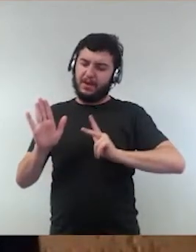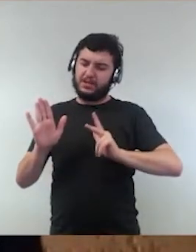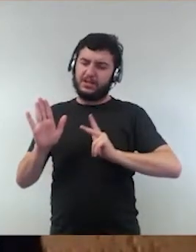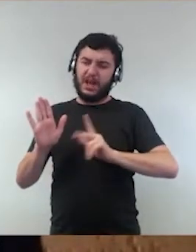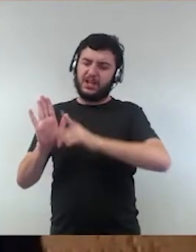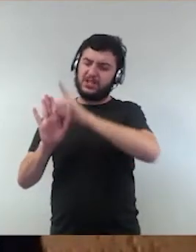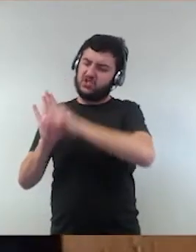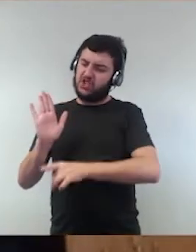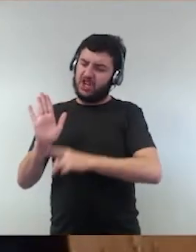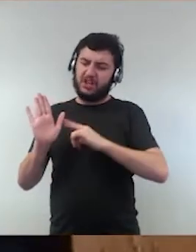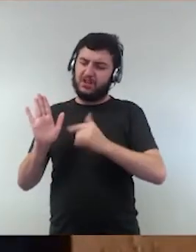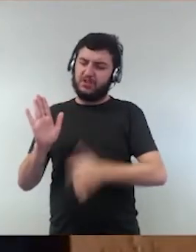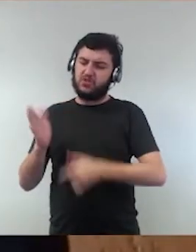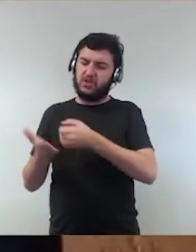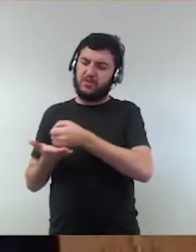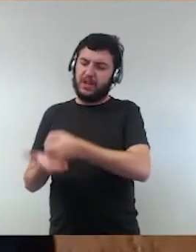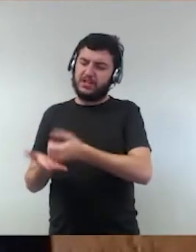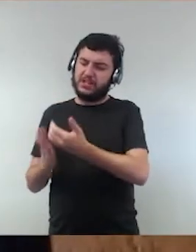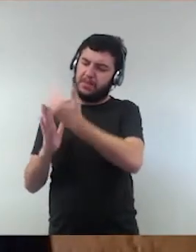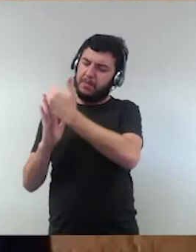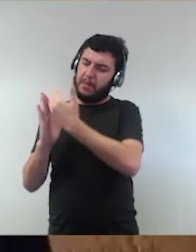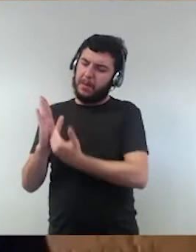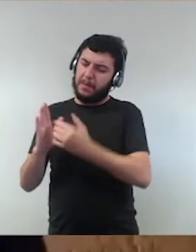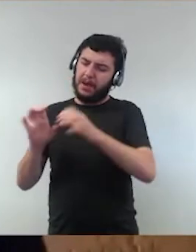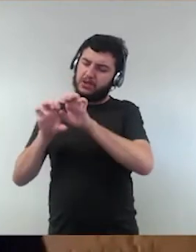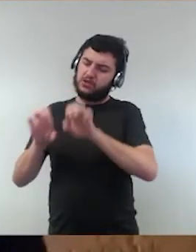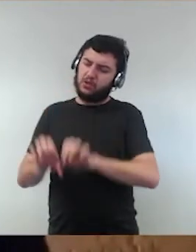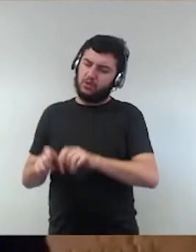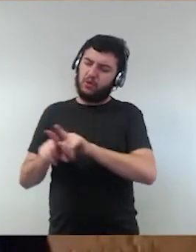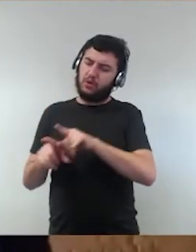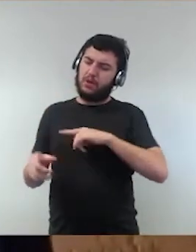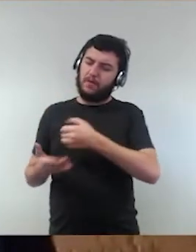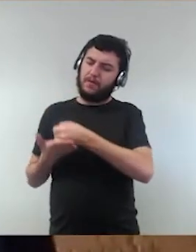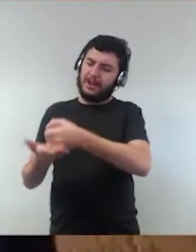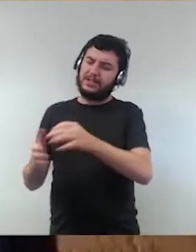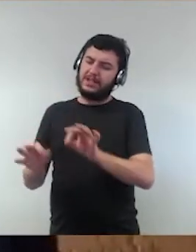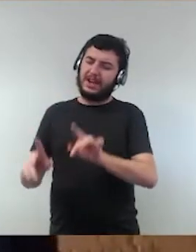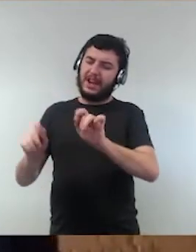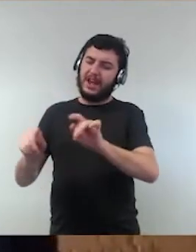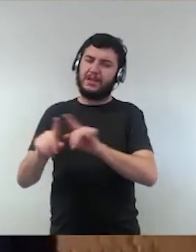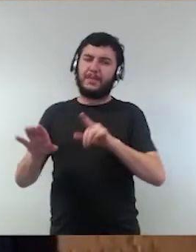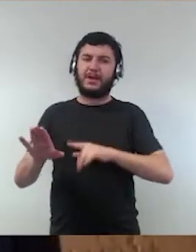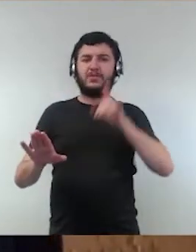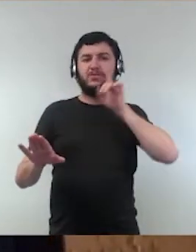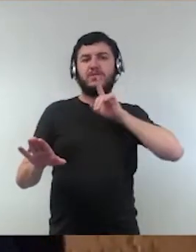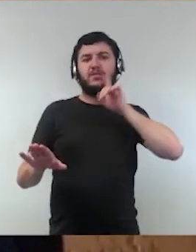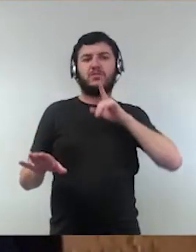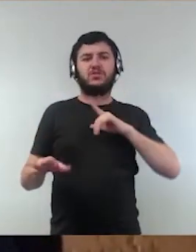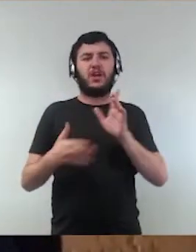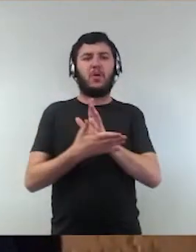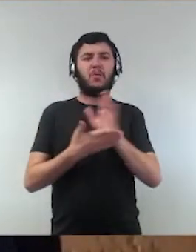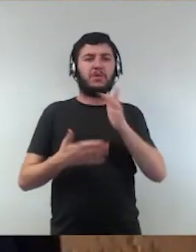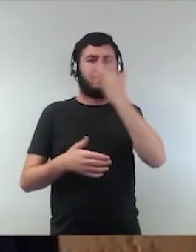não fornecia instrumentos suficientes para isso. Autores norte-americanos como Alan Westin e Arthur Miller, no final